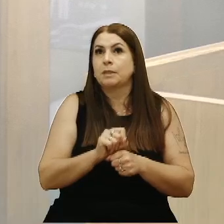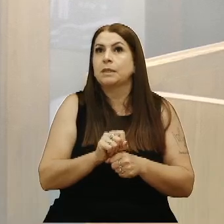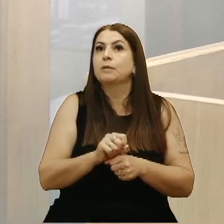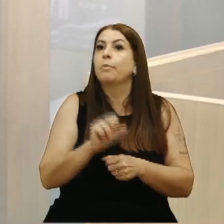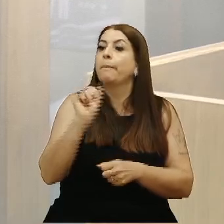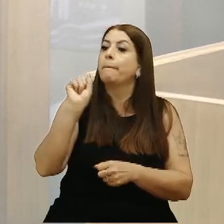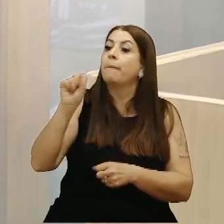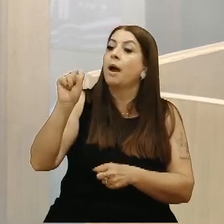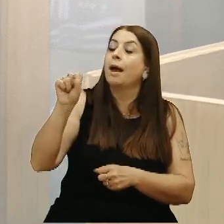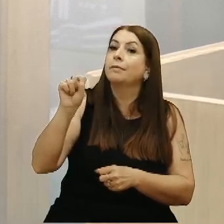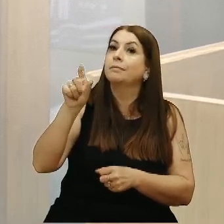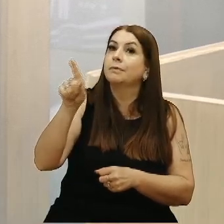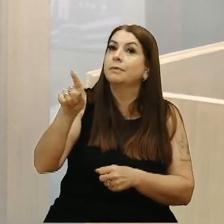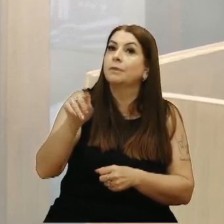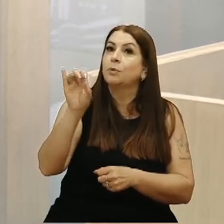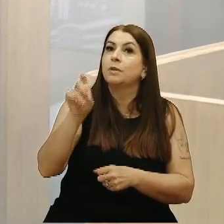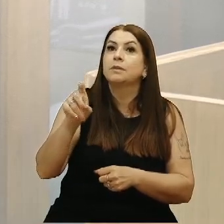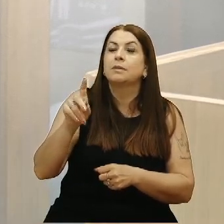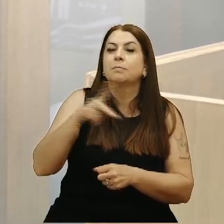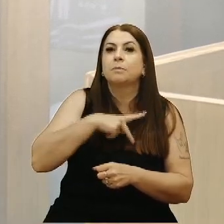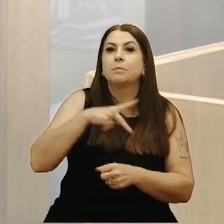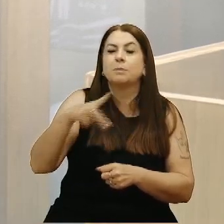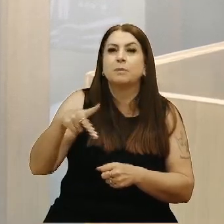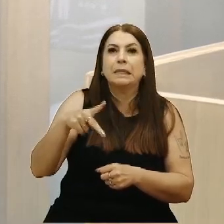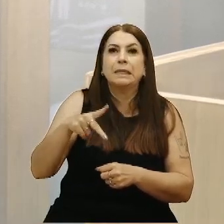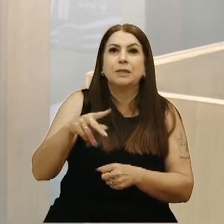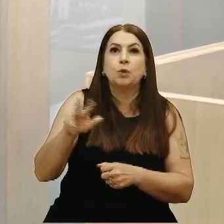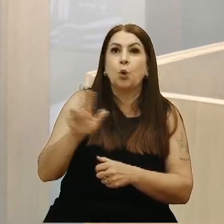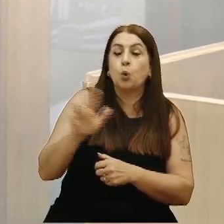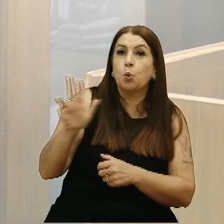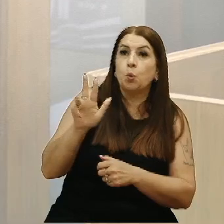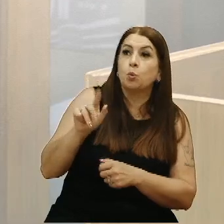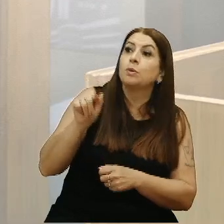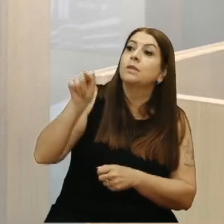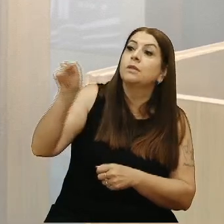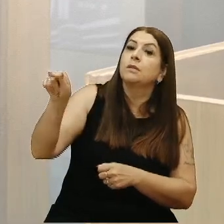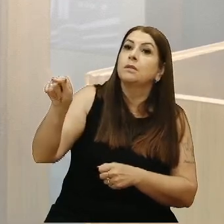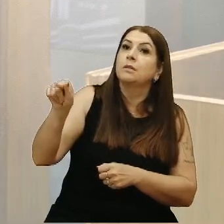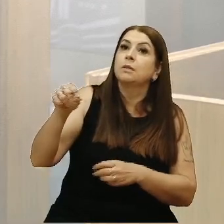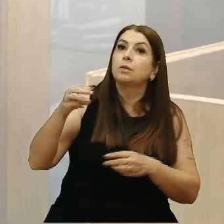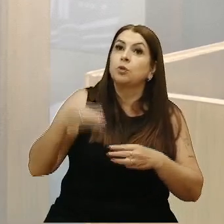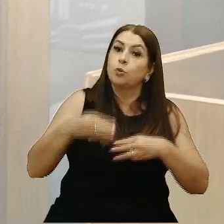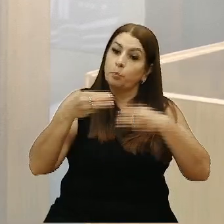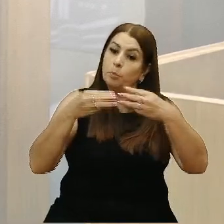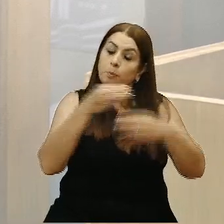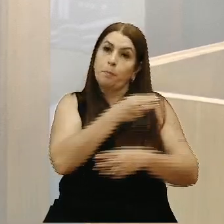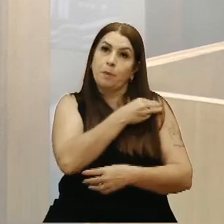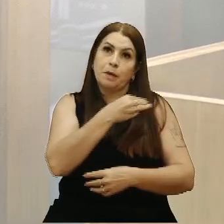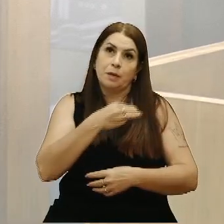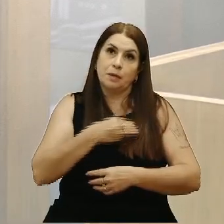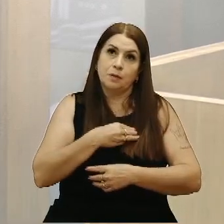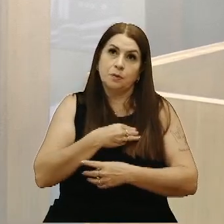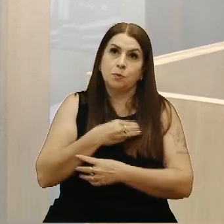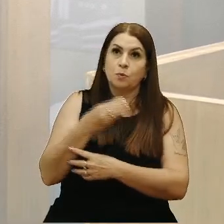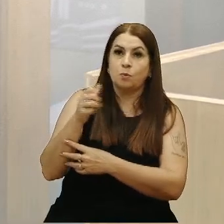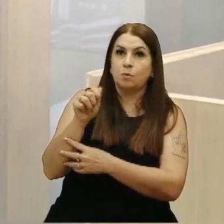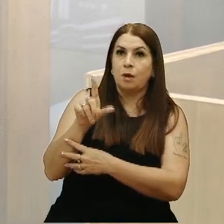porta do ex-presidiário Lula e indique para ele que o ministro de Minas e Energia, Alexandre